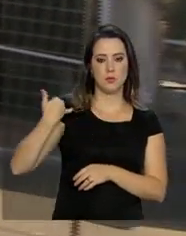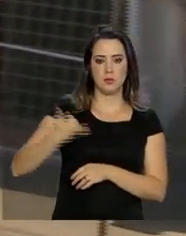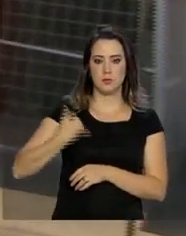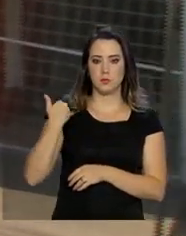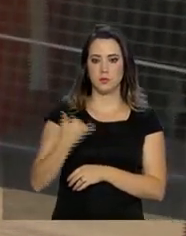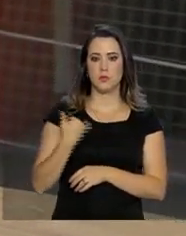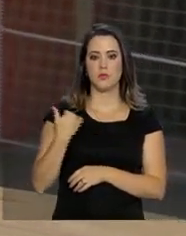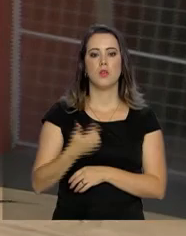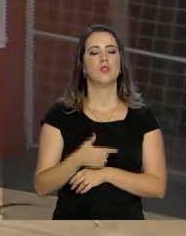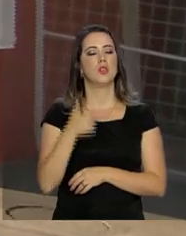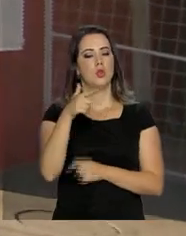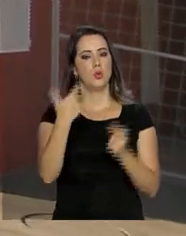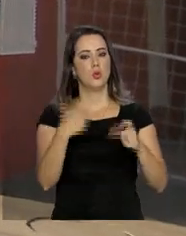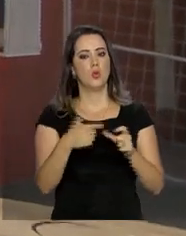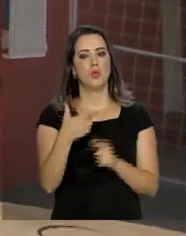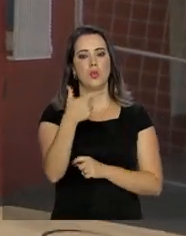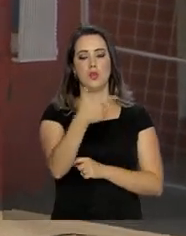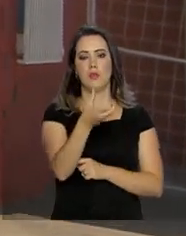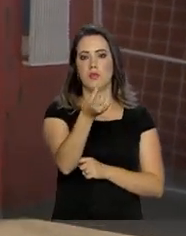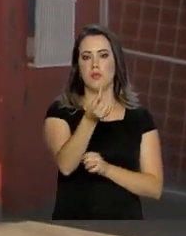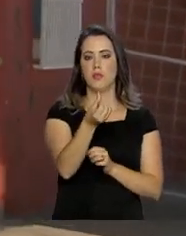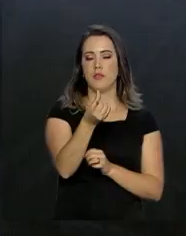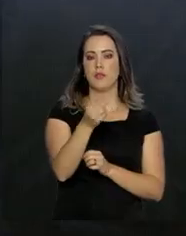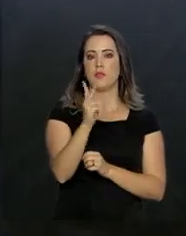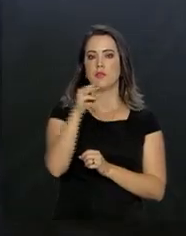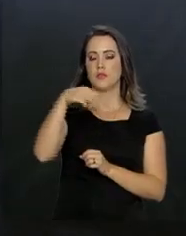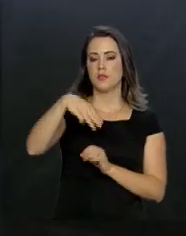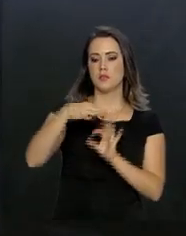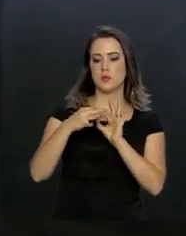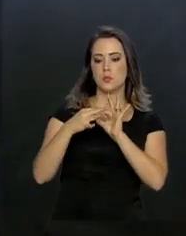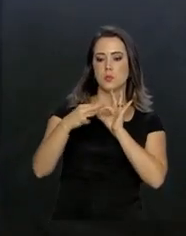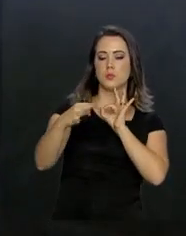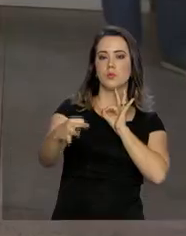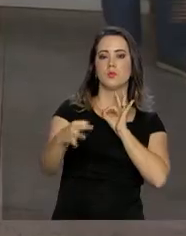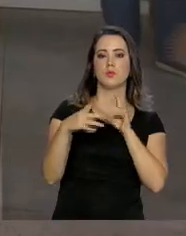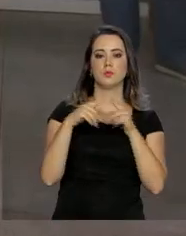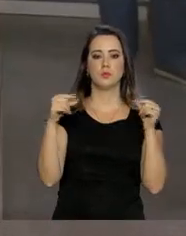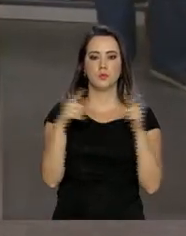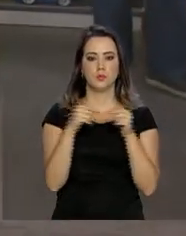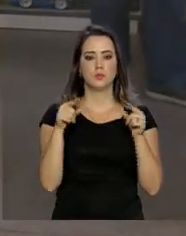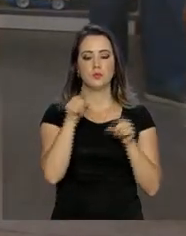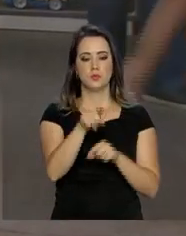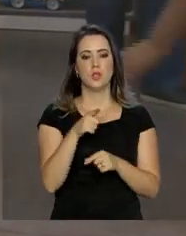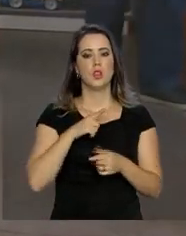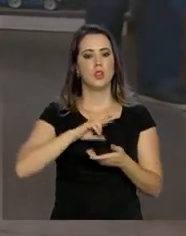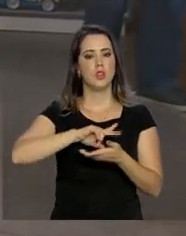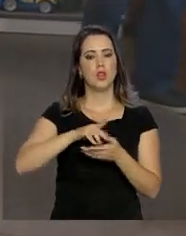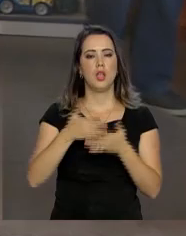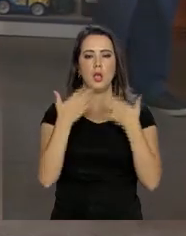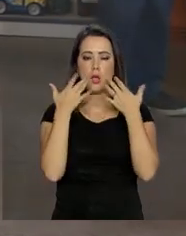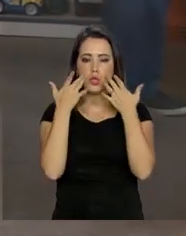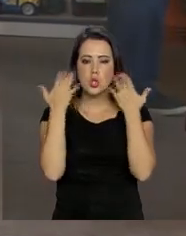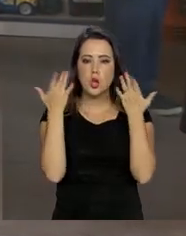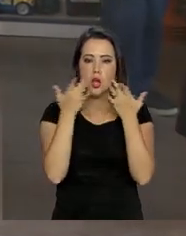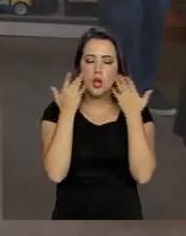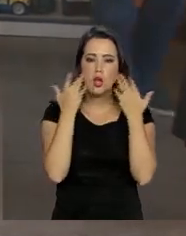a 26 quilômetros de brasília tem teatro informática e até capoeira